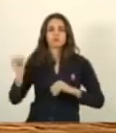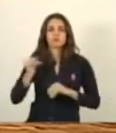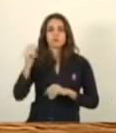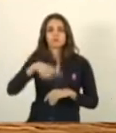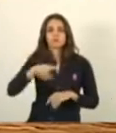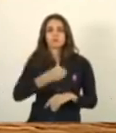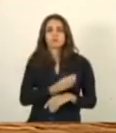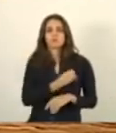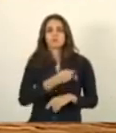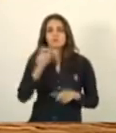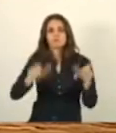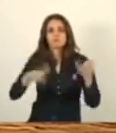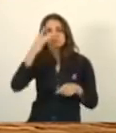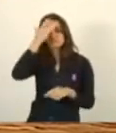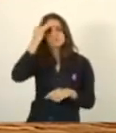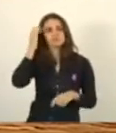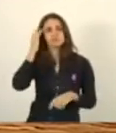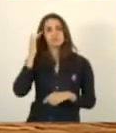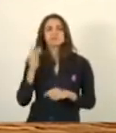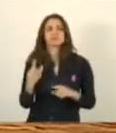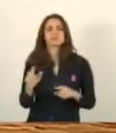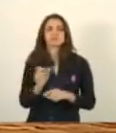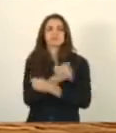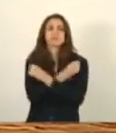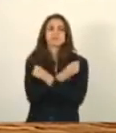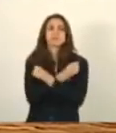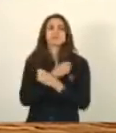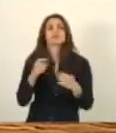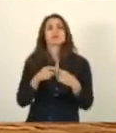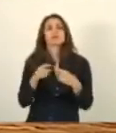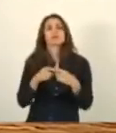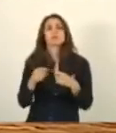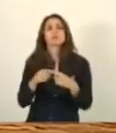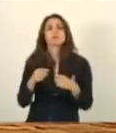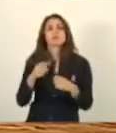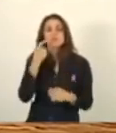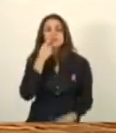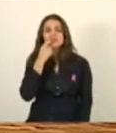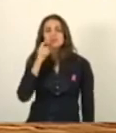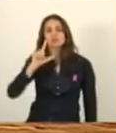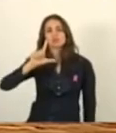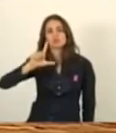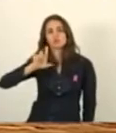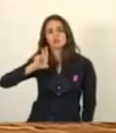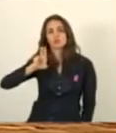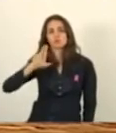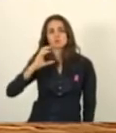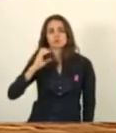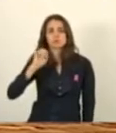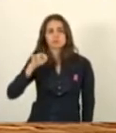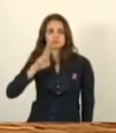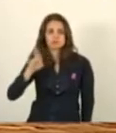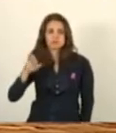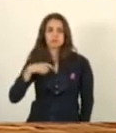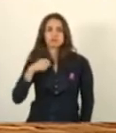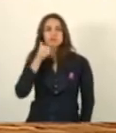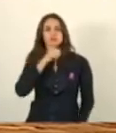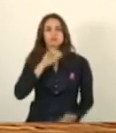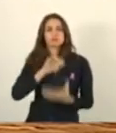todos nós. Eu abraço a doutora Luzimar, a esposa de um querido amigo também,